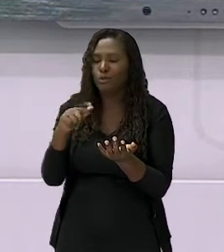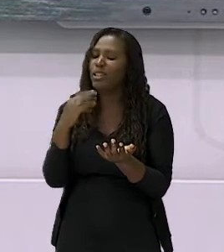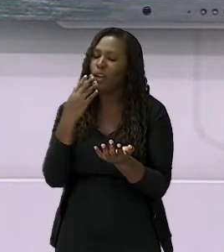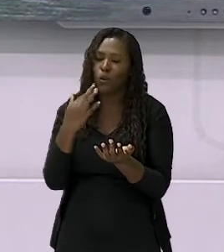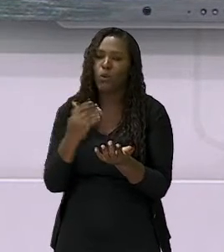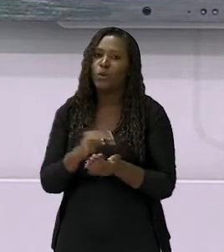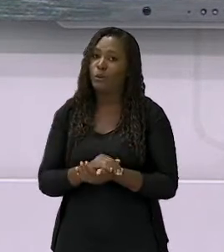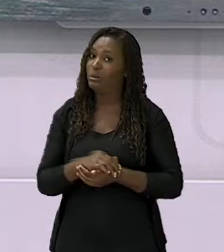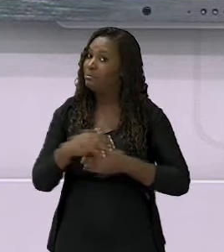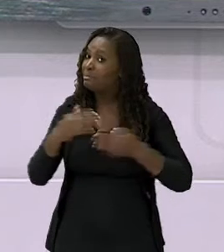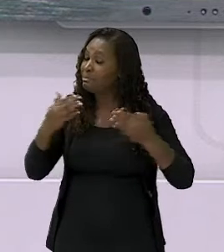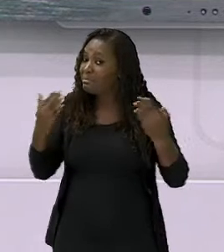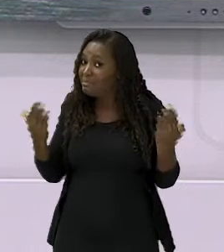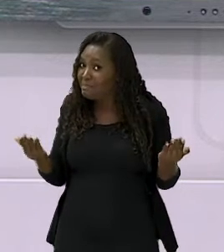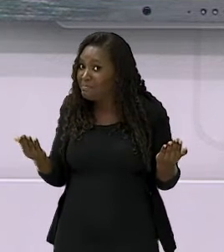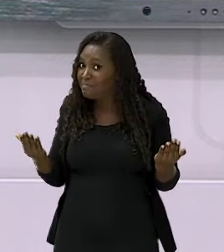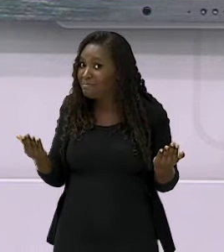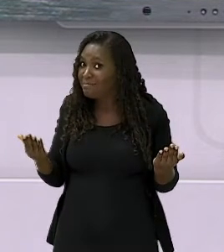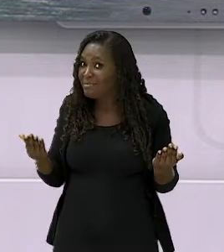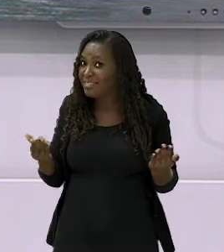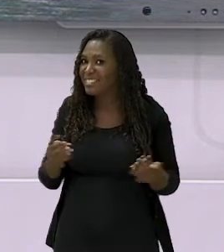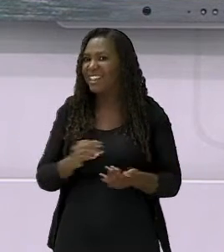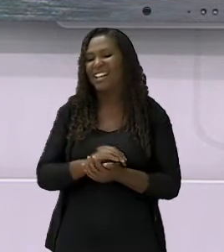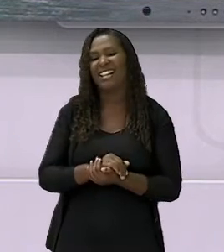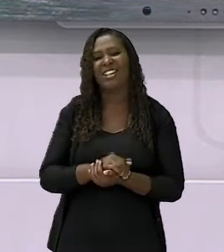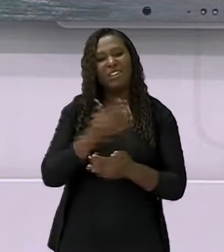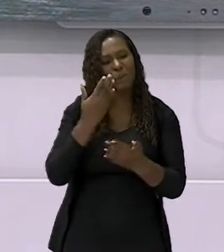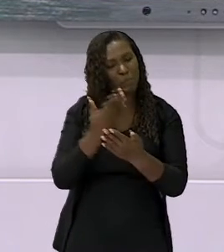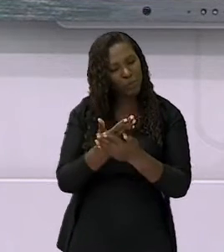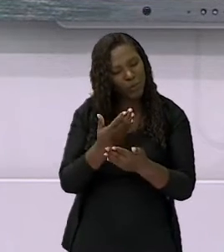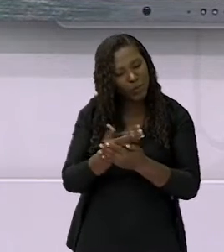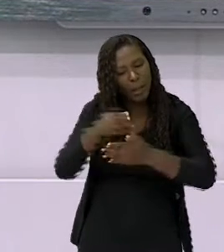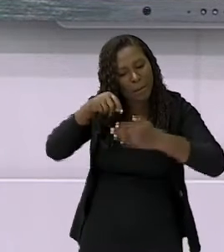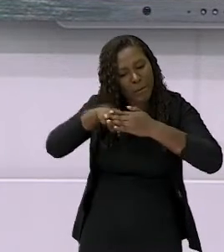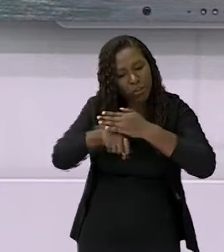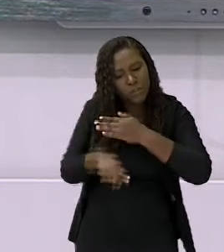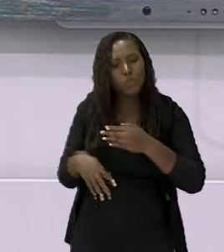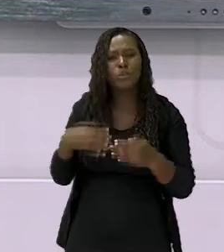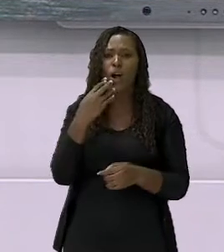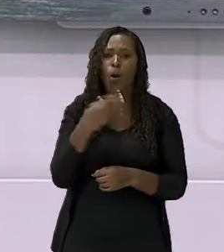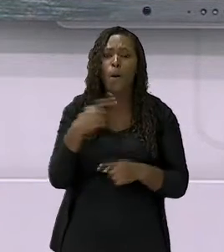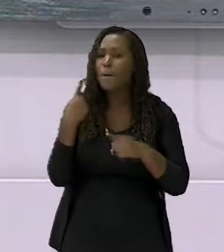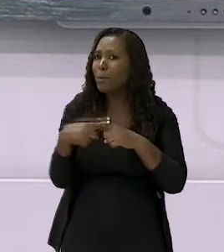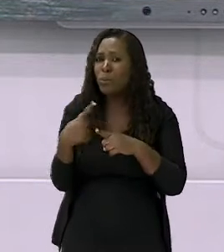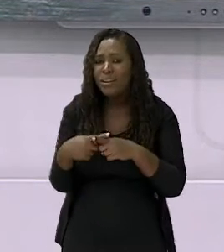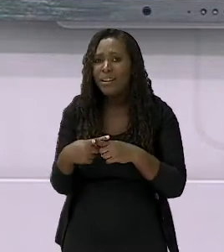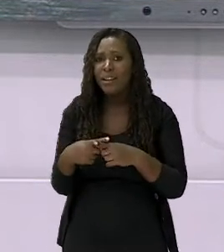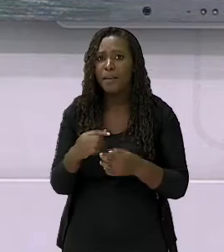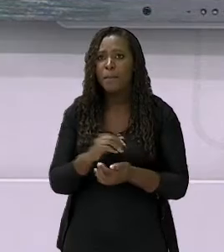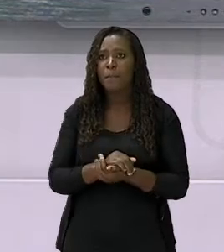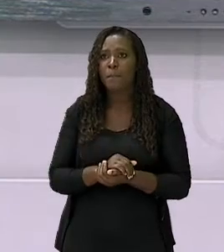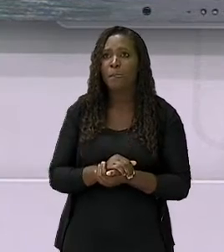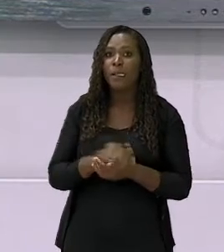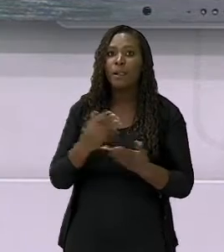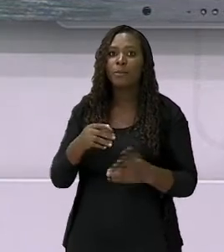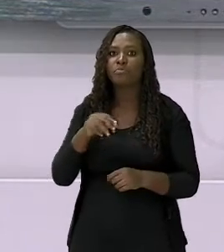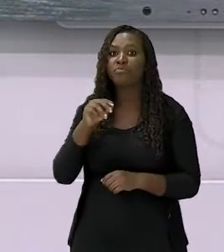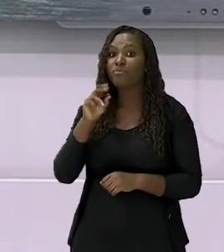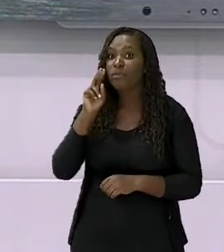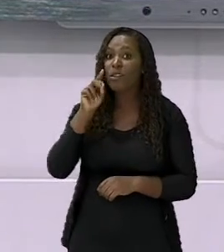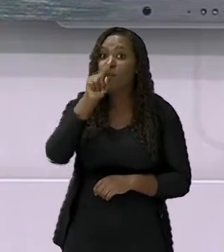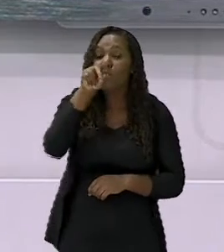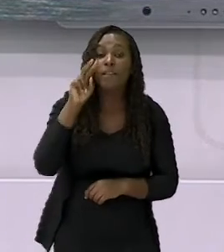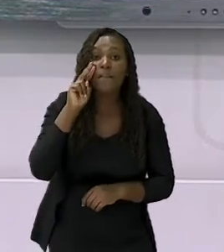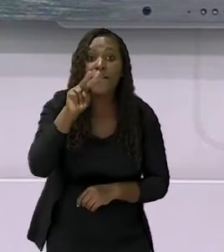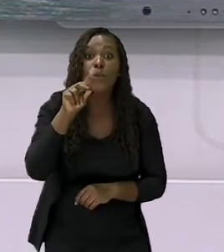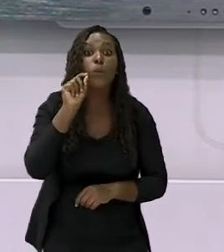Aí que nós vamos entrar no estudo das cores, onde os raios solares refletem o que você viu, ou a cor que